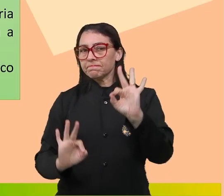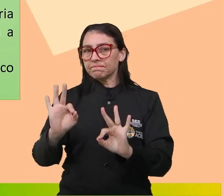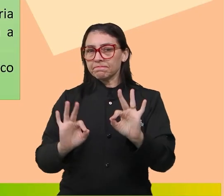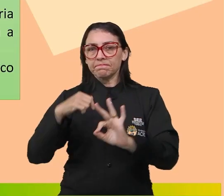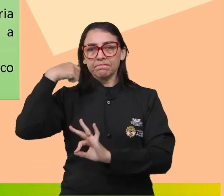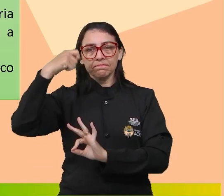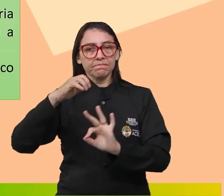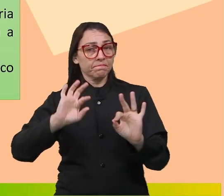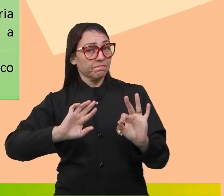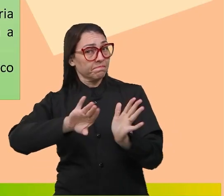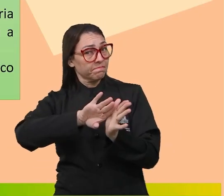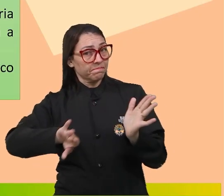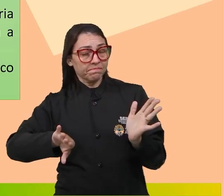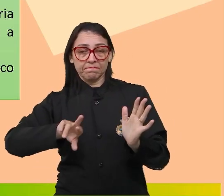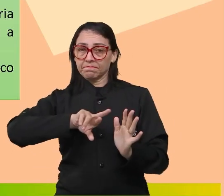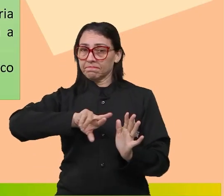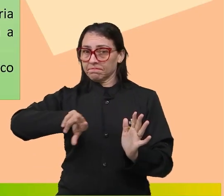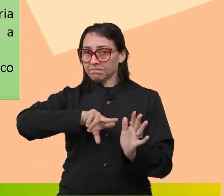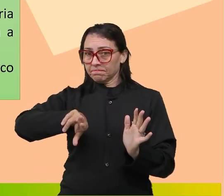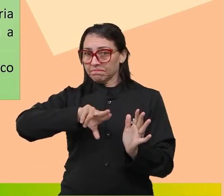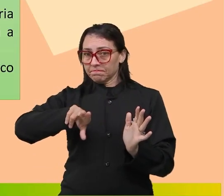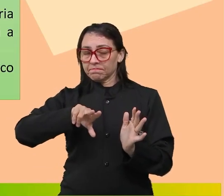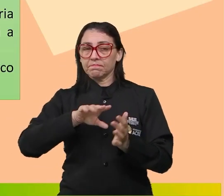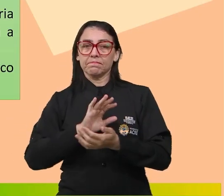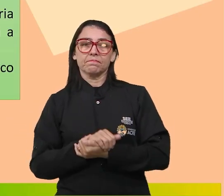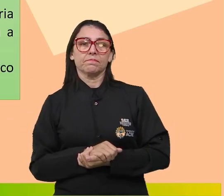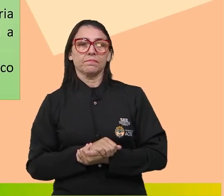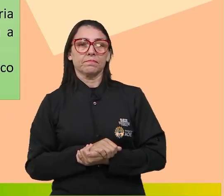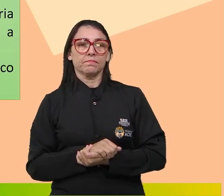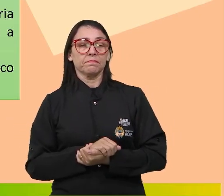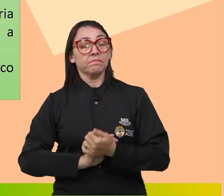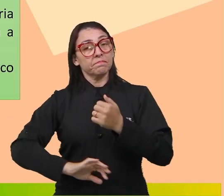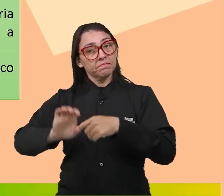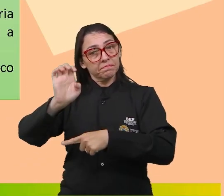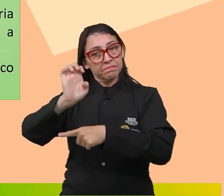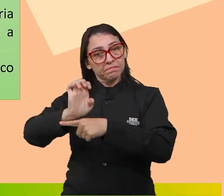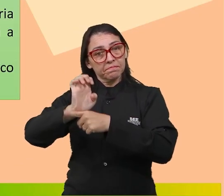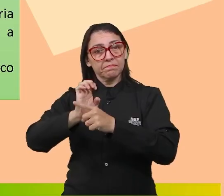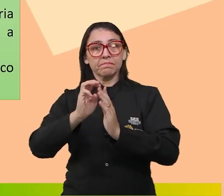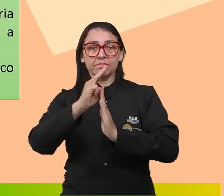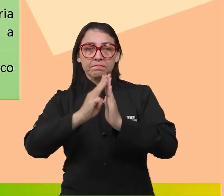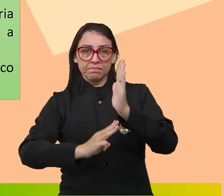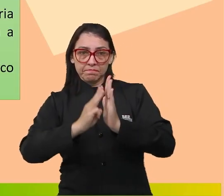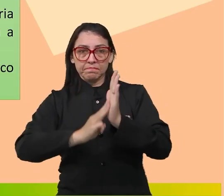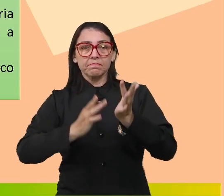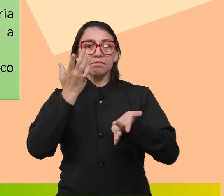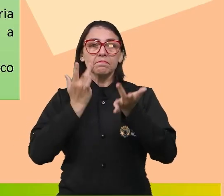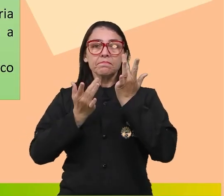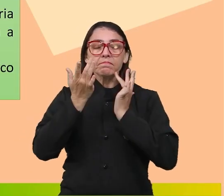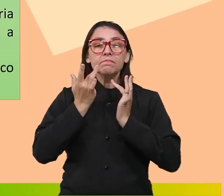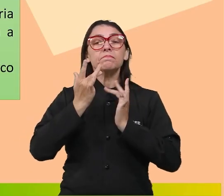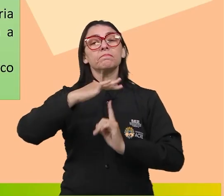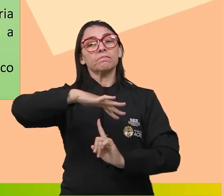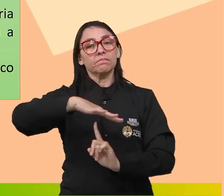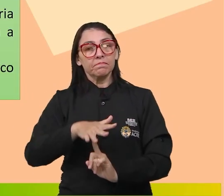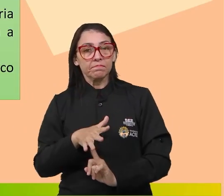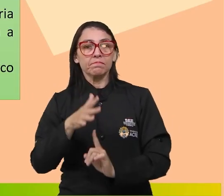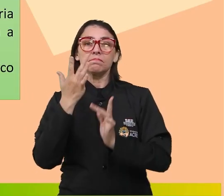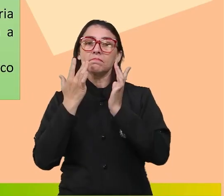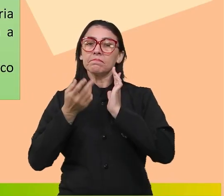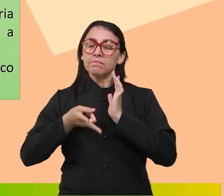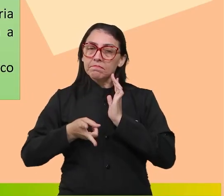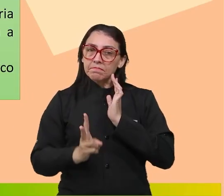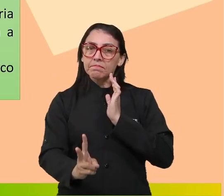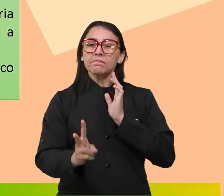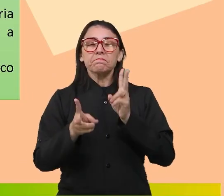de atores. Então, o teatro tradicional também aqui de novo, então está errada. Letra E, a metodologia teatral do oprimido segue